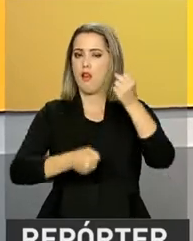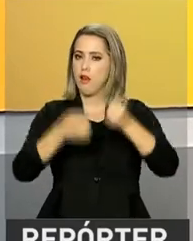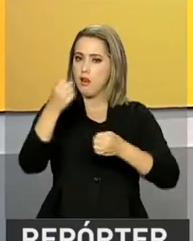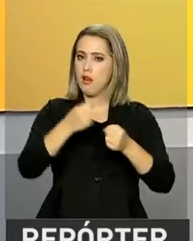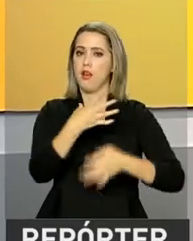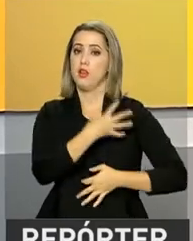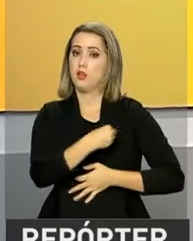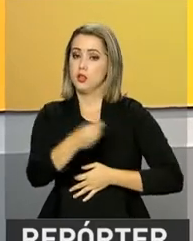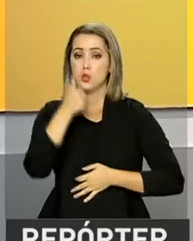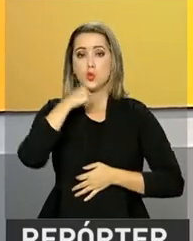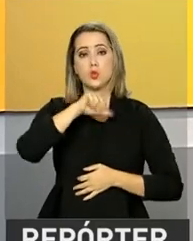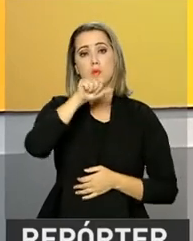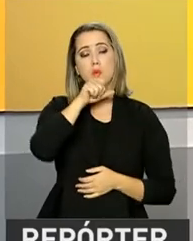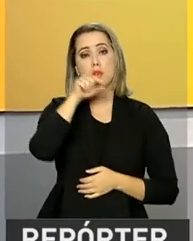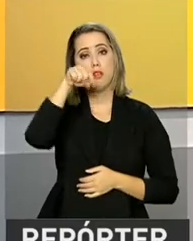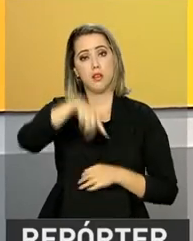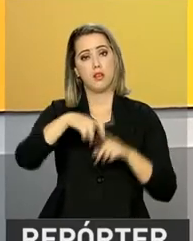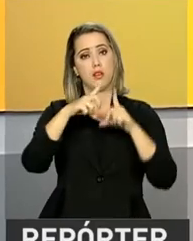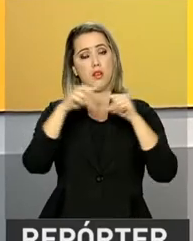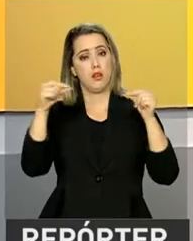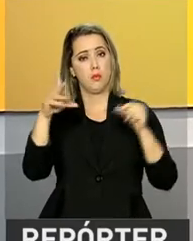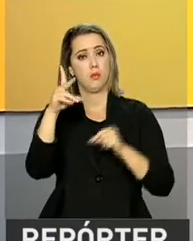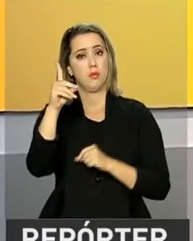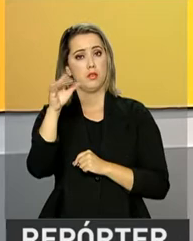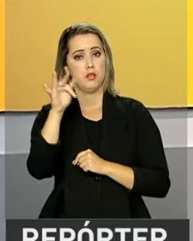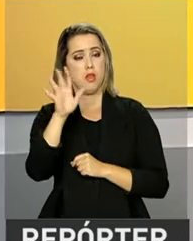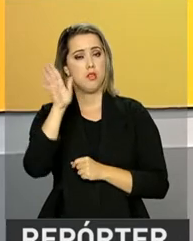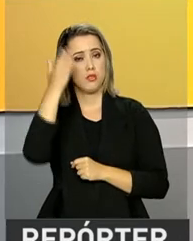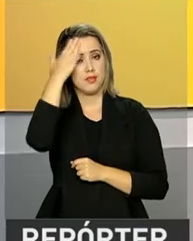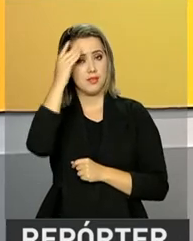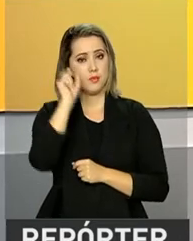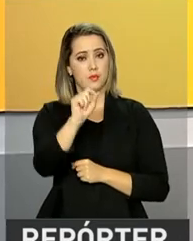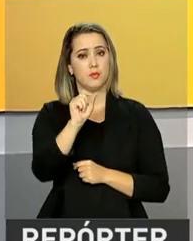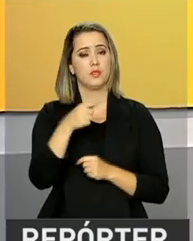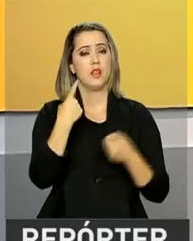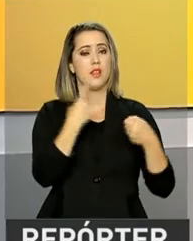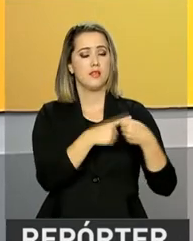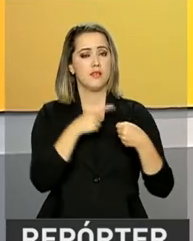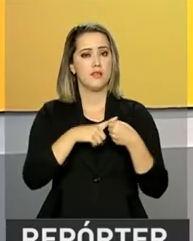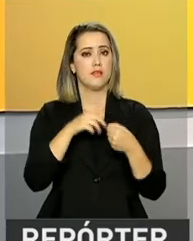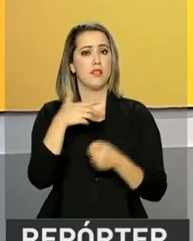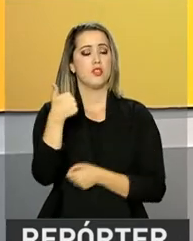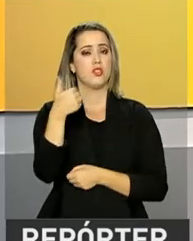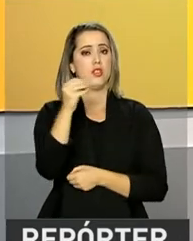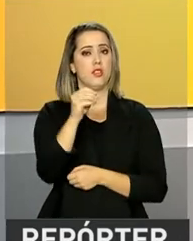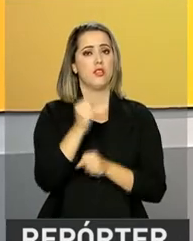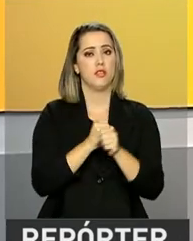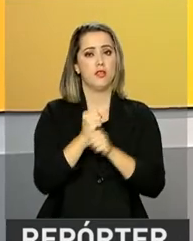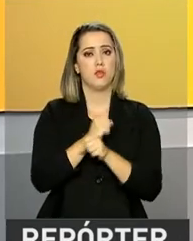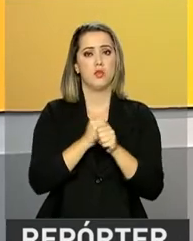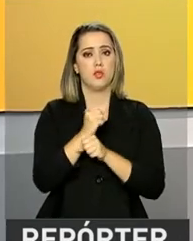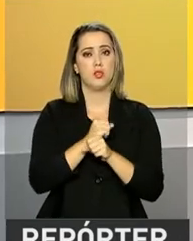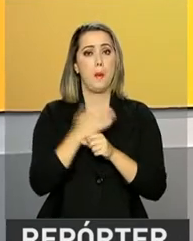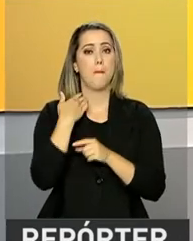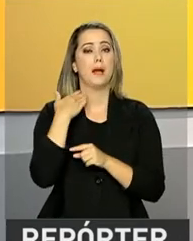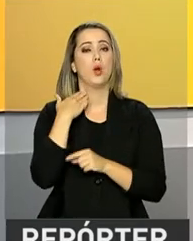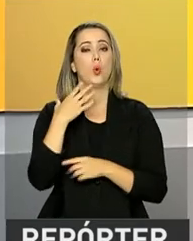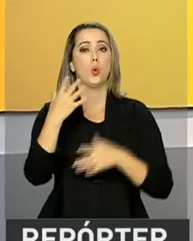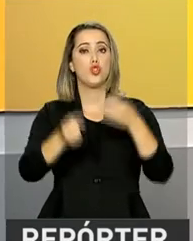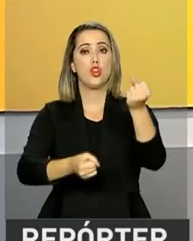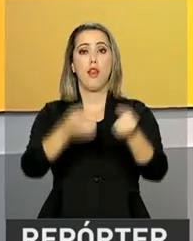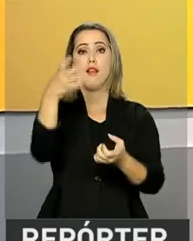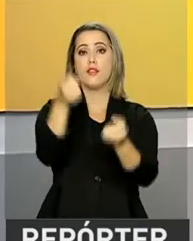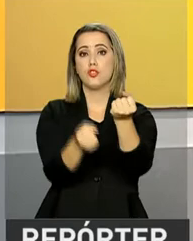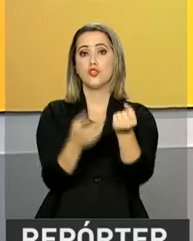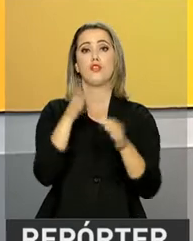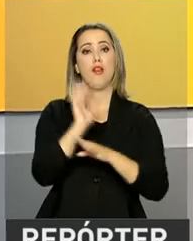Os moradores de Brasília e do Distrito Federal já sabem disso. A cidade abriga há 10 anos bancos de leite que